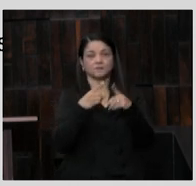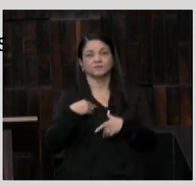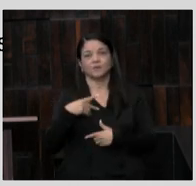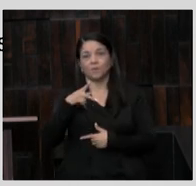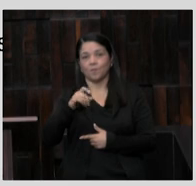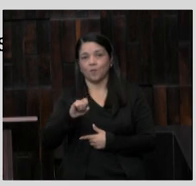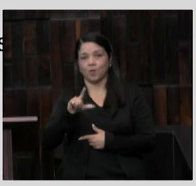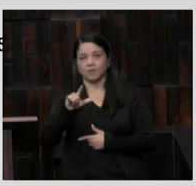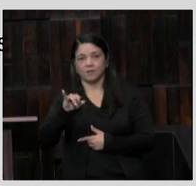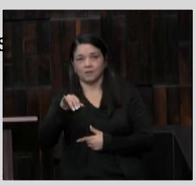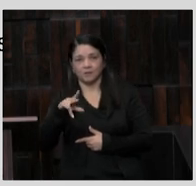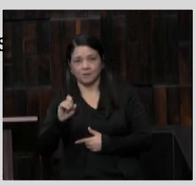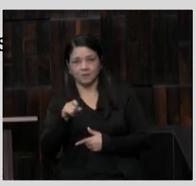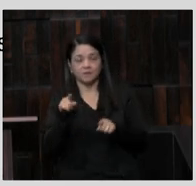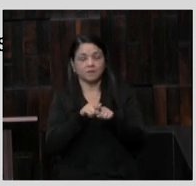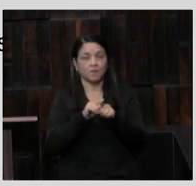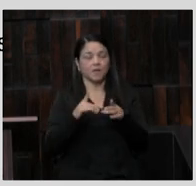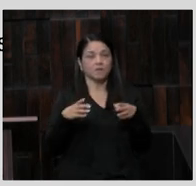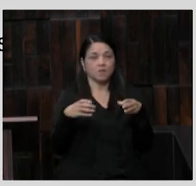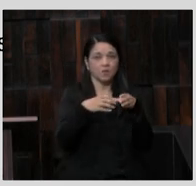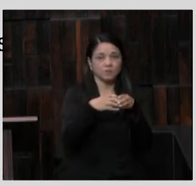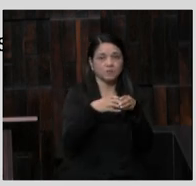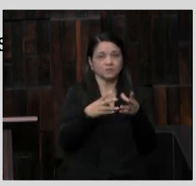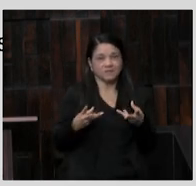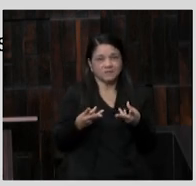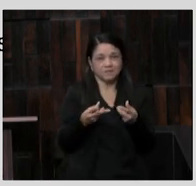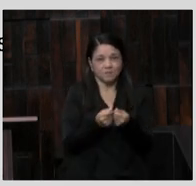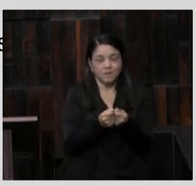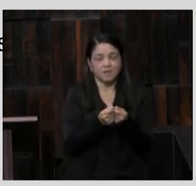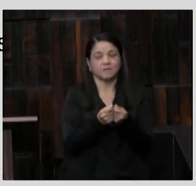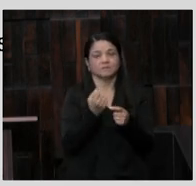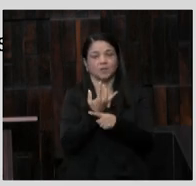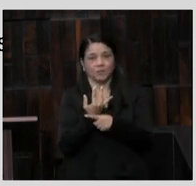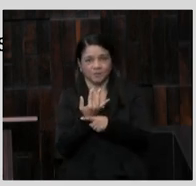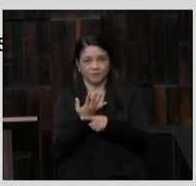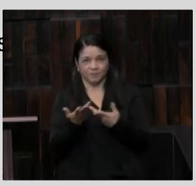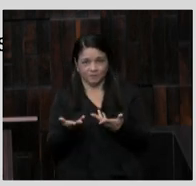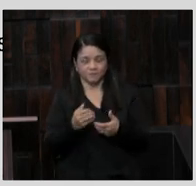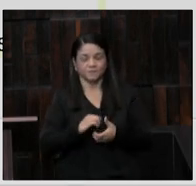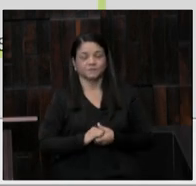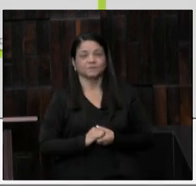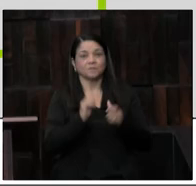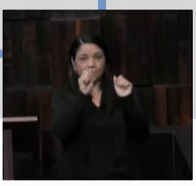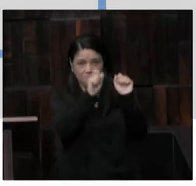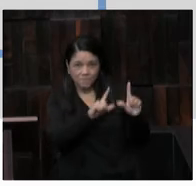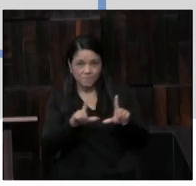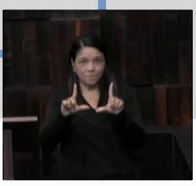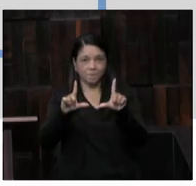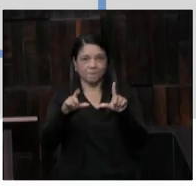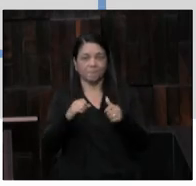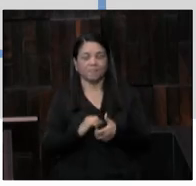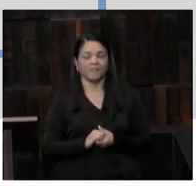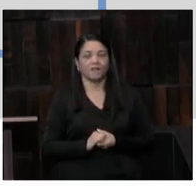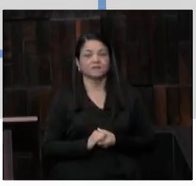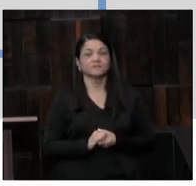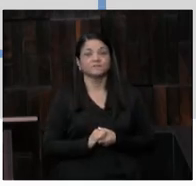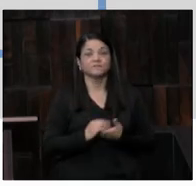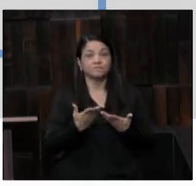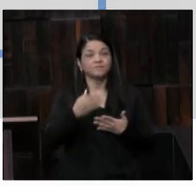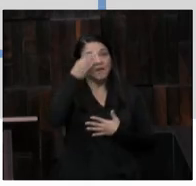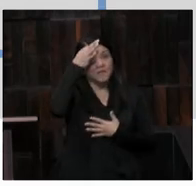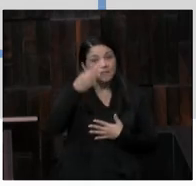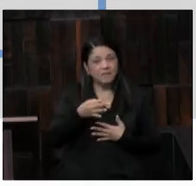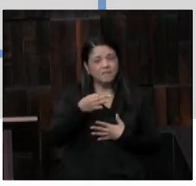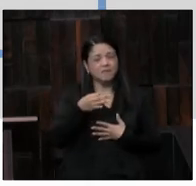participar das comissões de acessibilidade da UERJ da Policlínica Piquet Carneiro. Pode passar para o próximo. Bom, para a gente entender